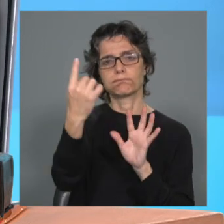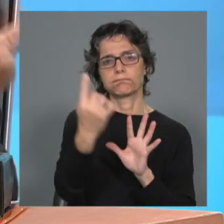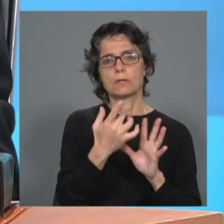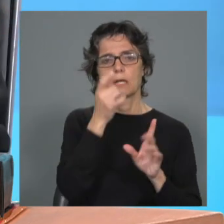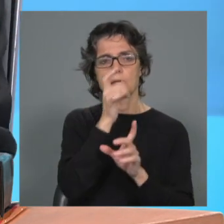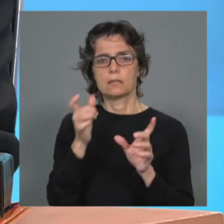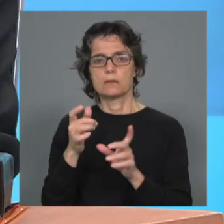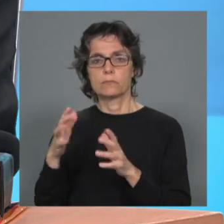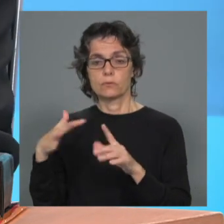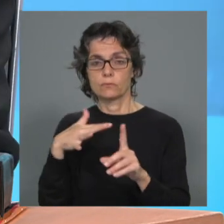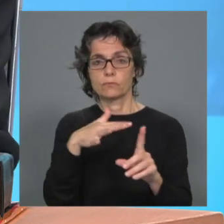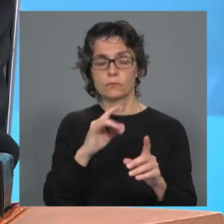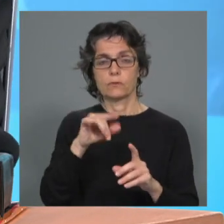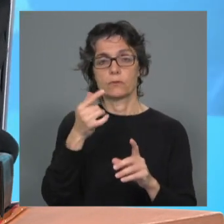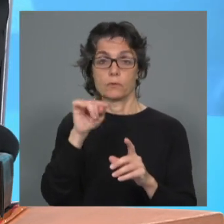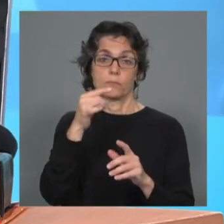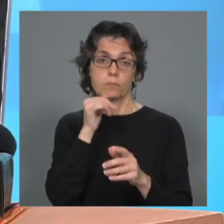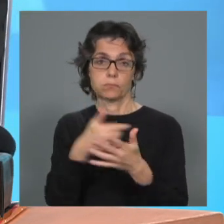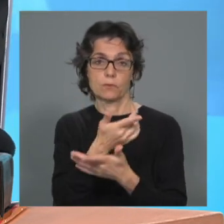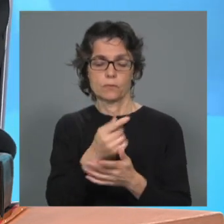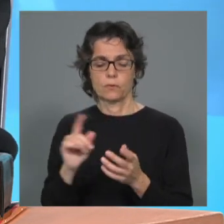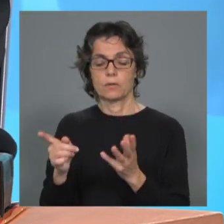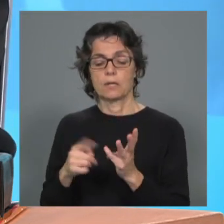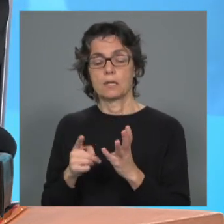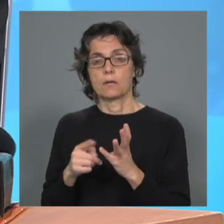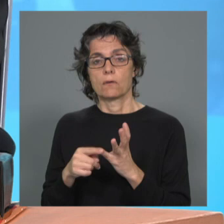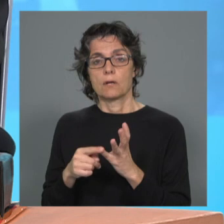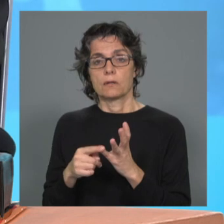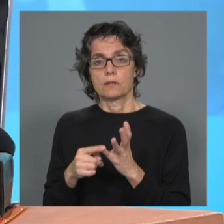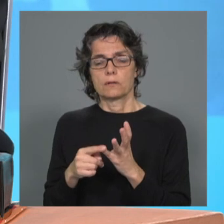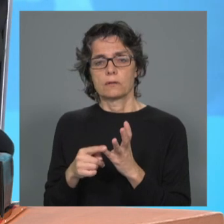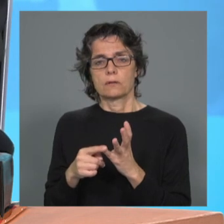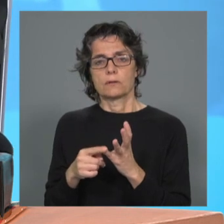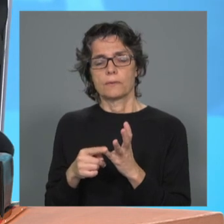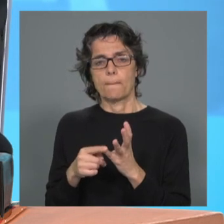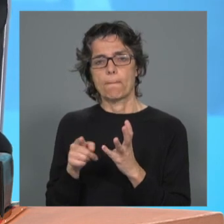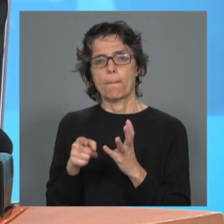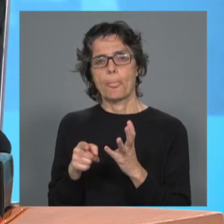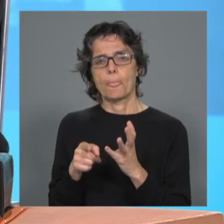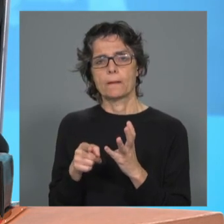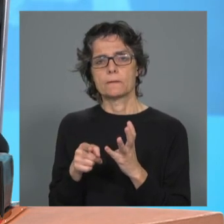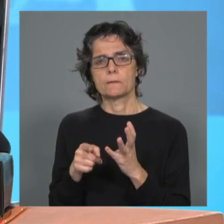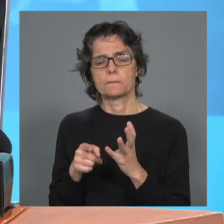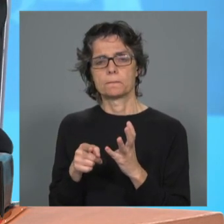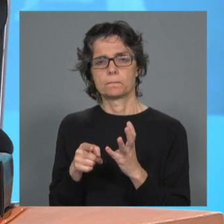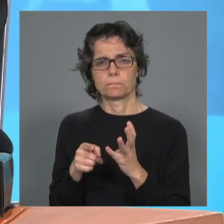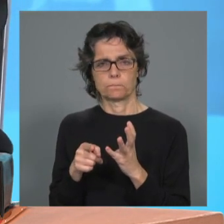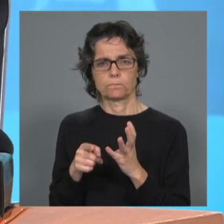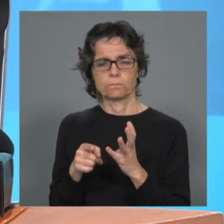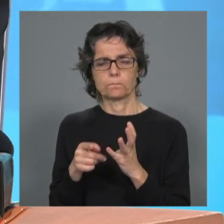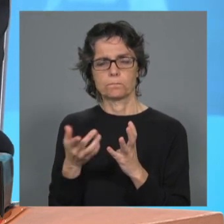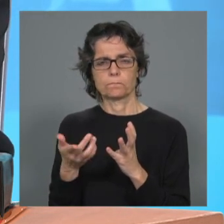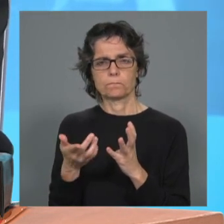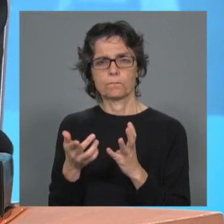seguidores com o ressuscitado, e finalmente uma abordagem ainda um bocadinho em primeira mão